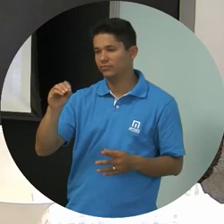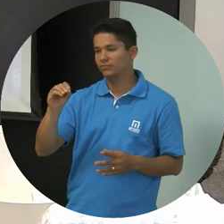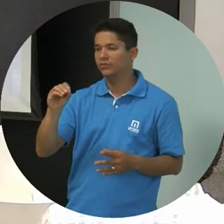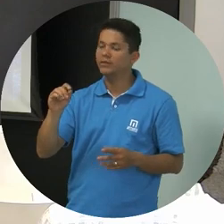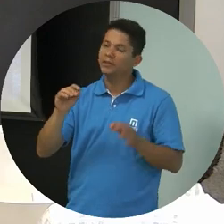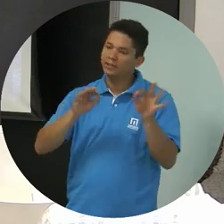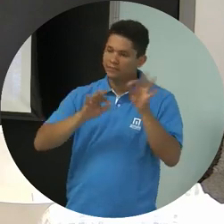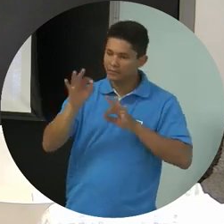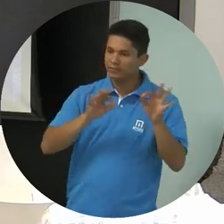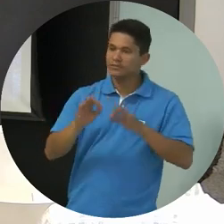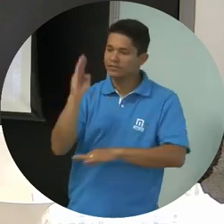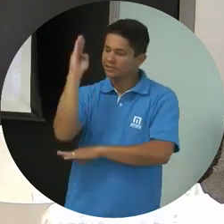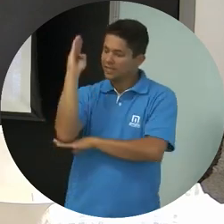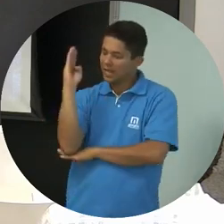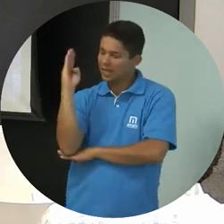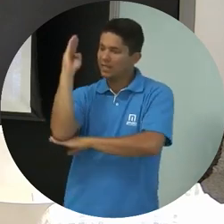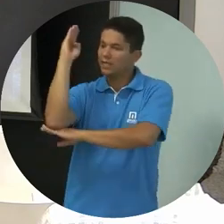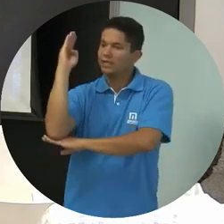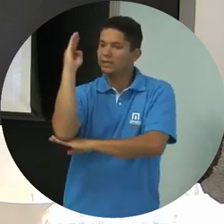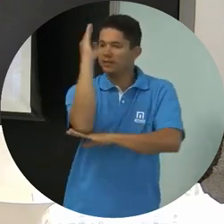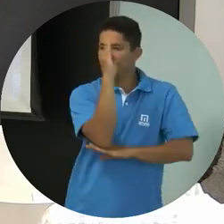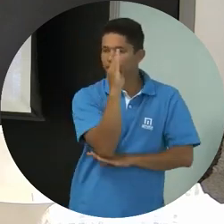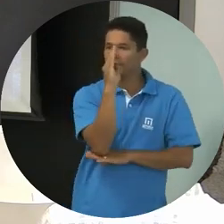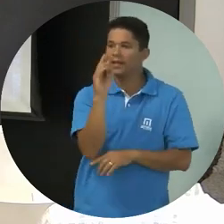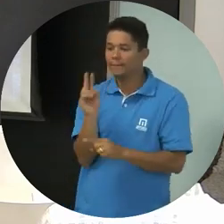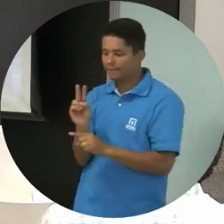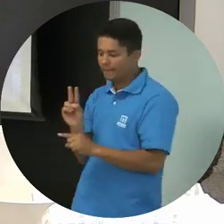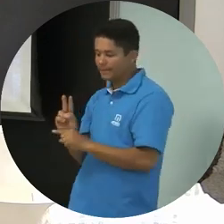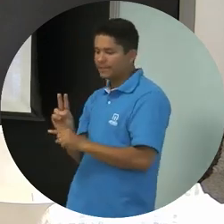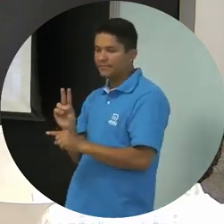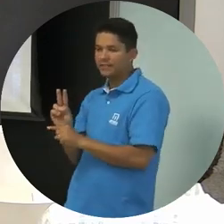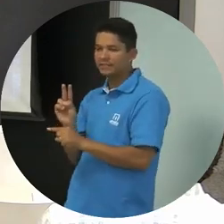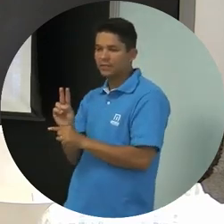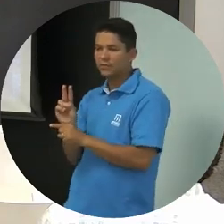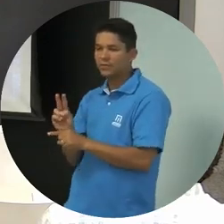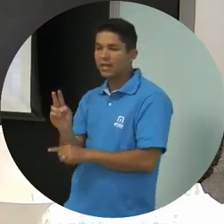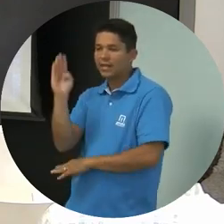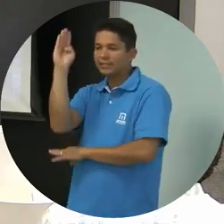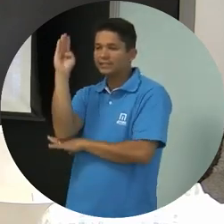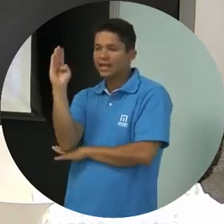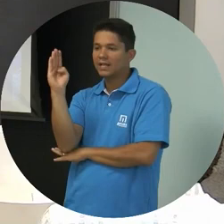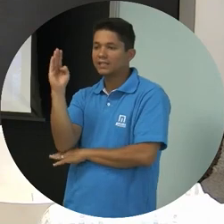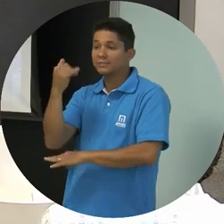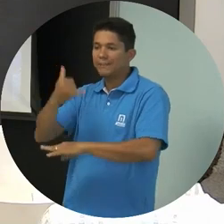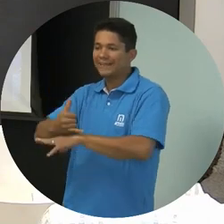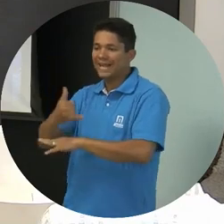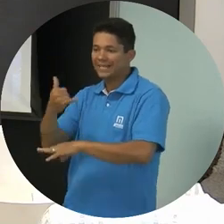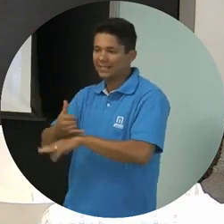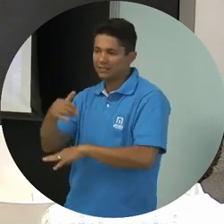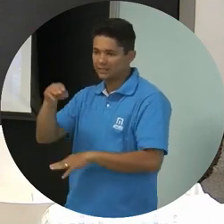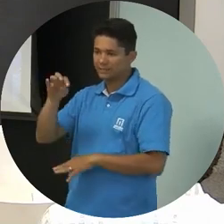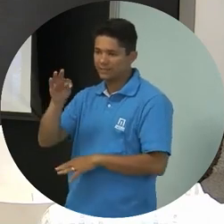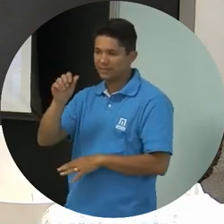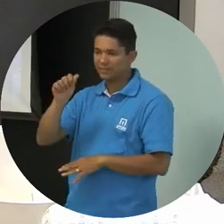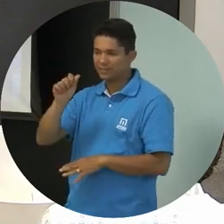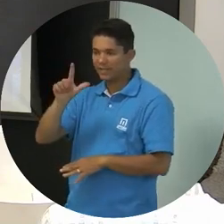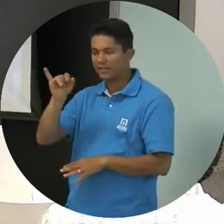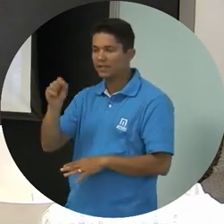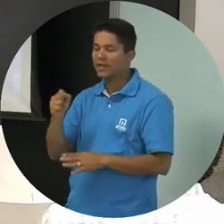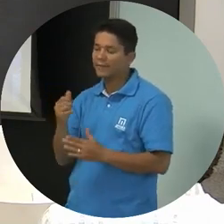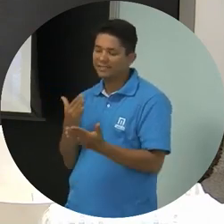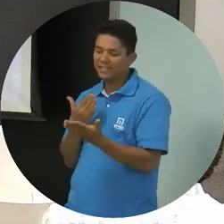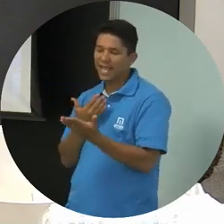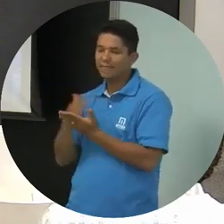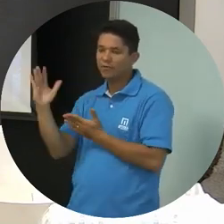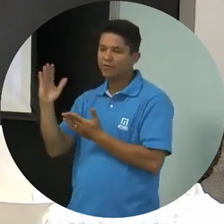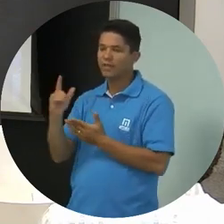da estrutura metálica da estaca, né? E a gente vai ter que fazer a remoção de um diâmetro, se eu não me engano,